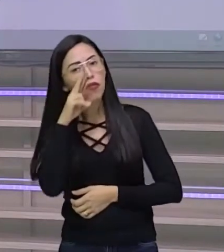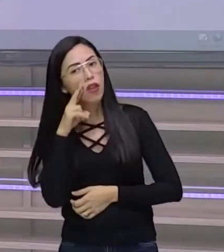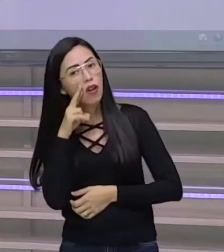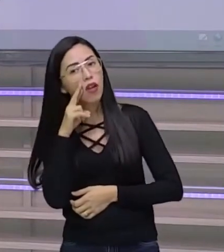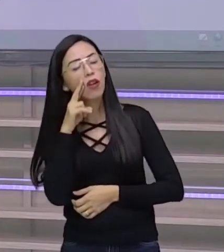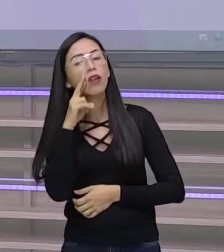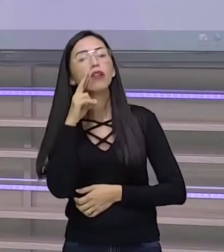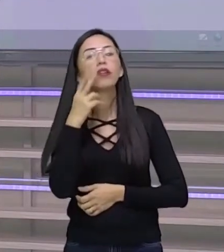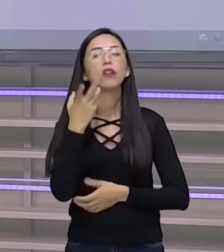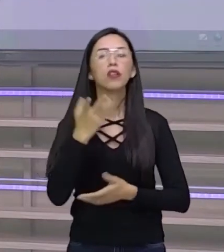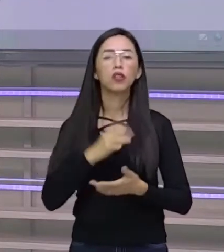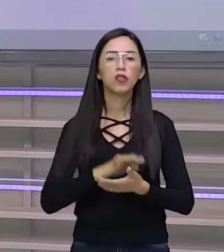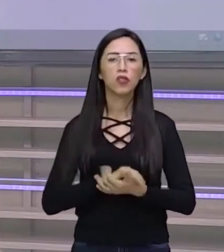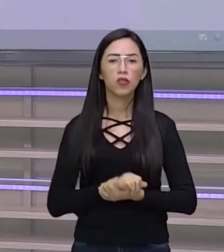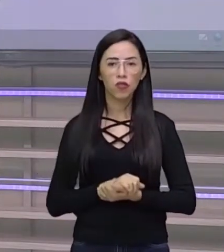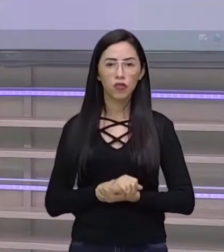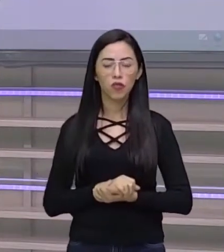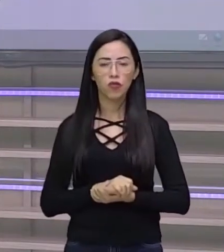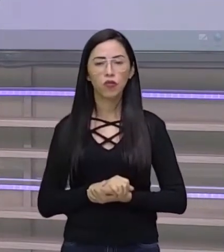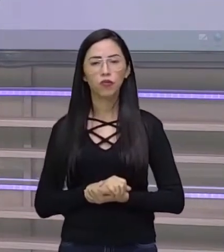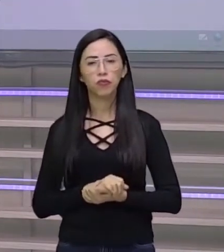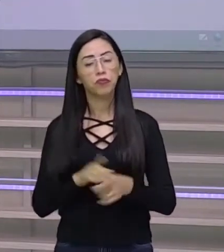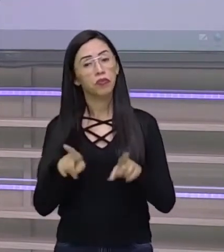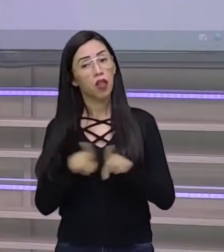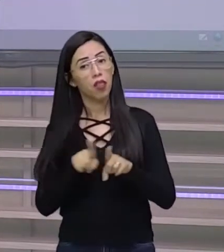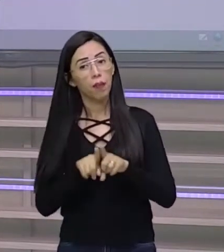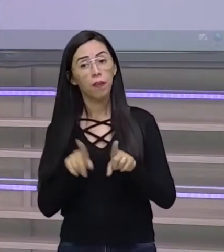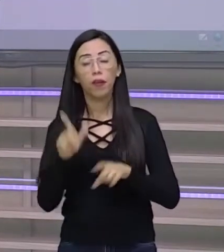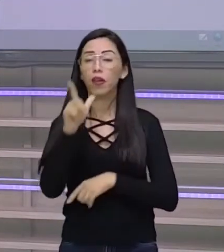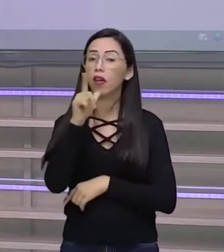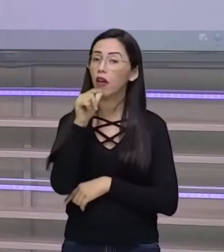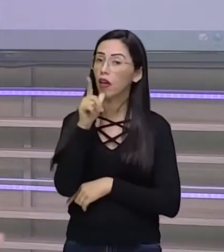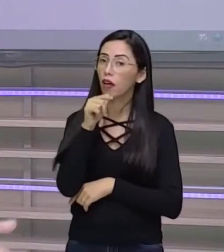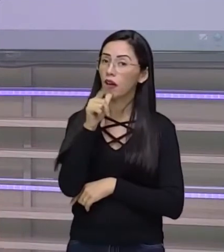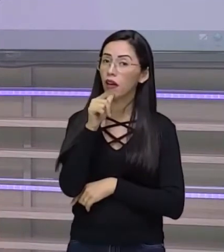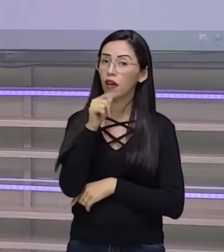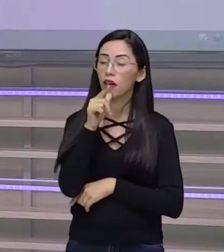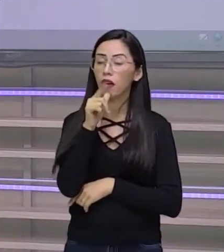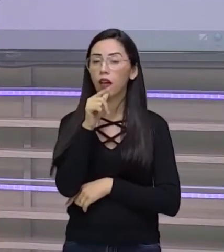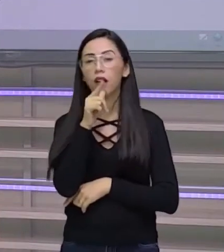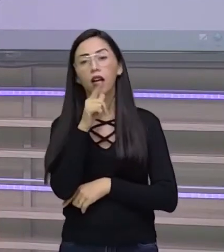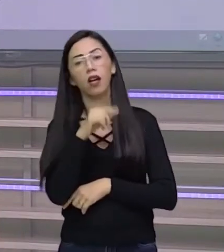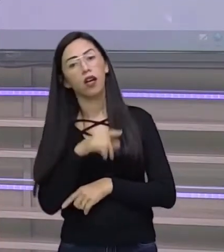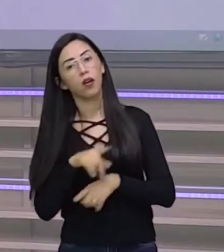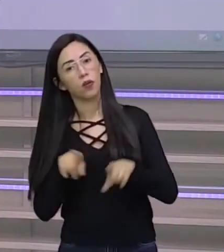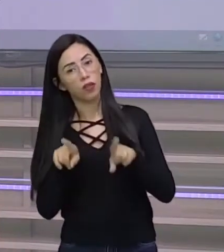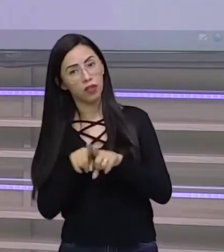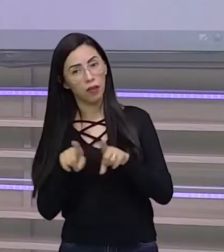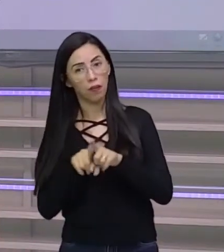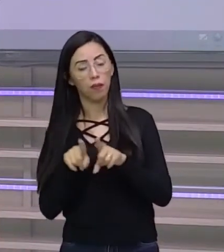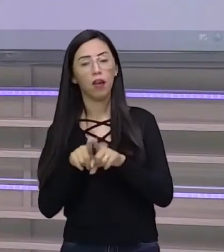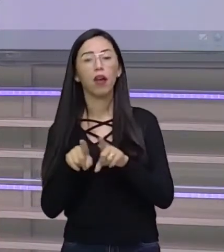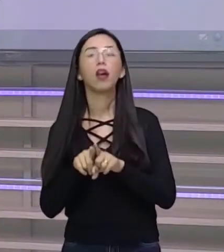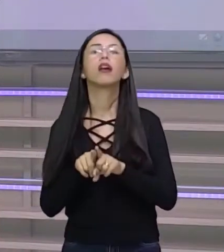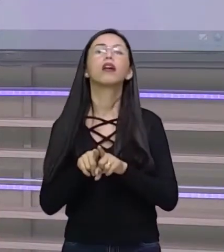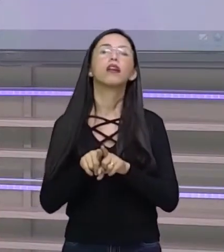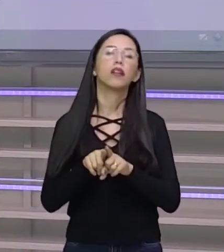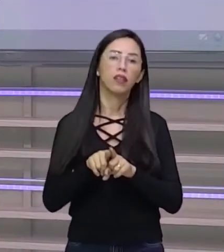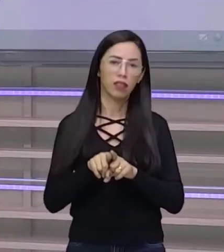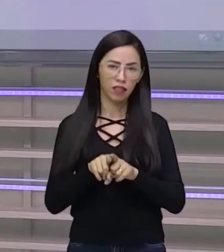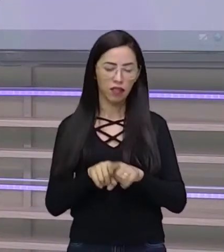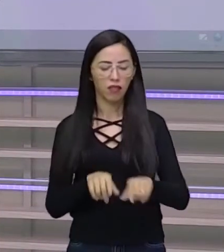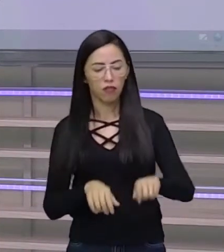PET, aquelas garrafas de água mineral, 30 litros, né, que coloca no